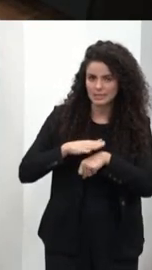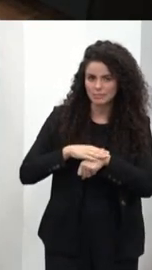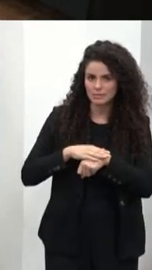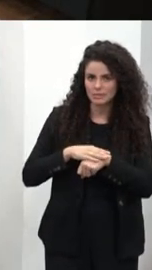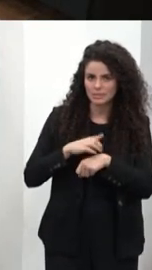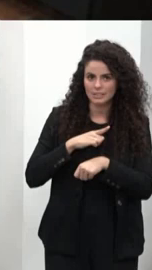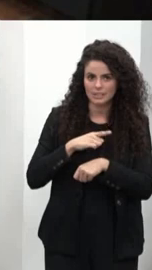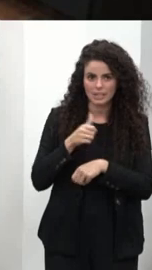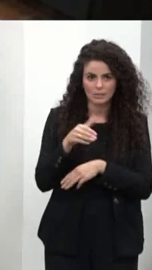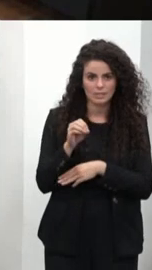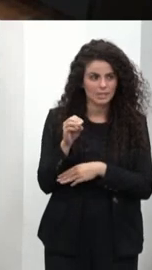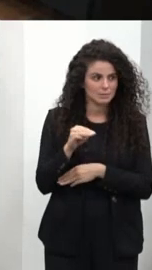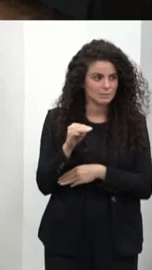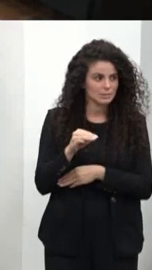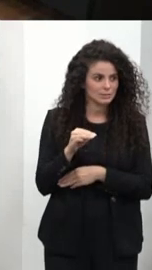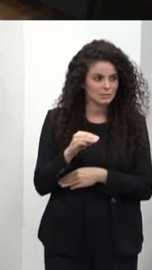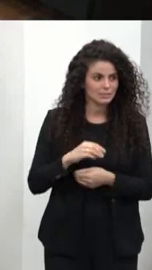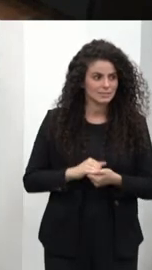10